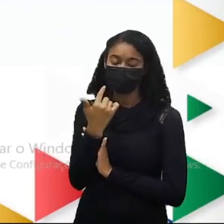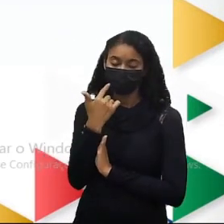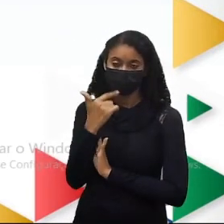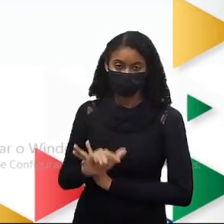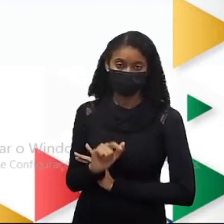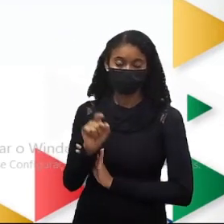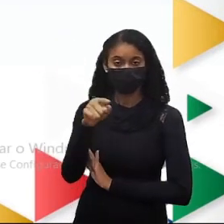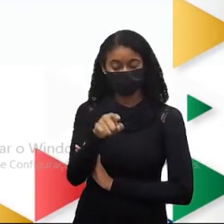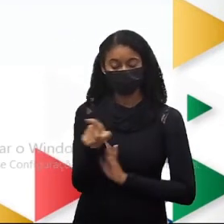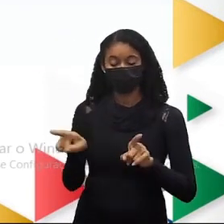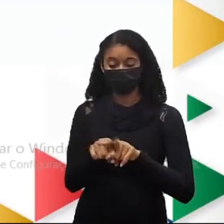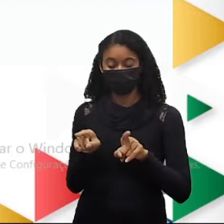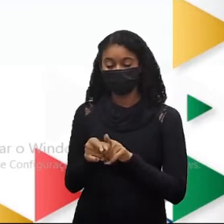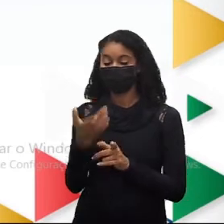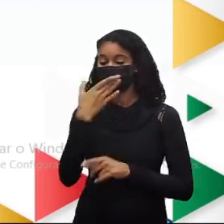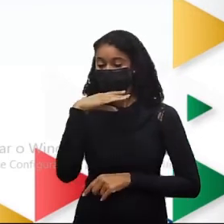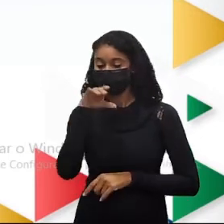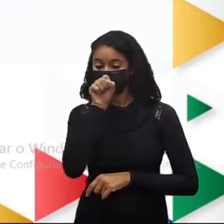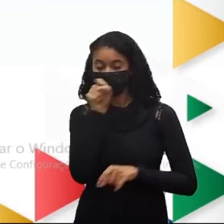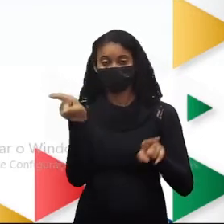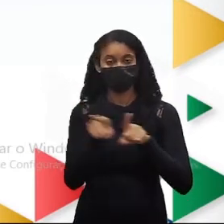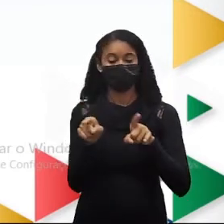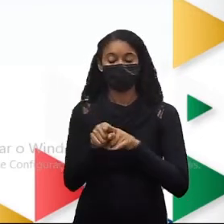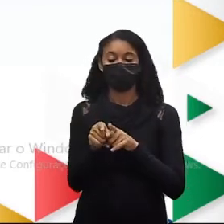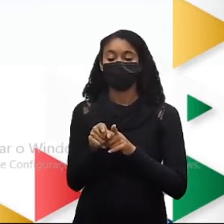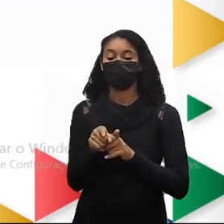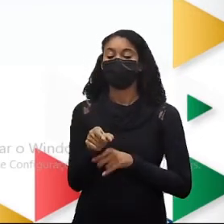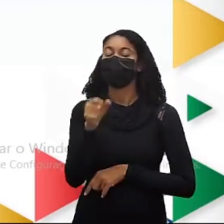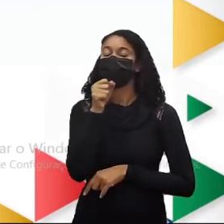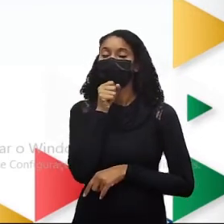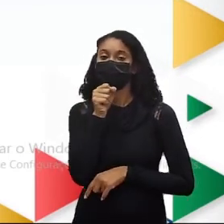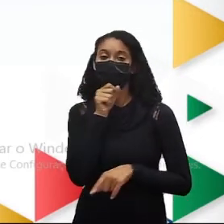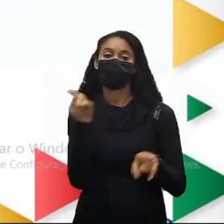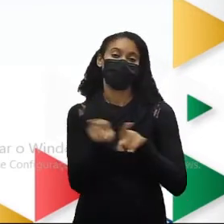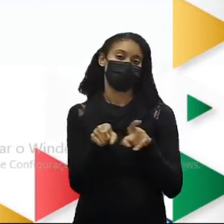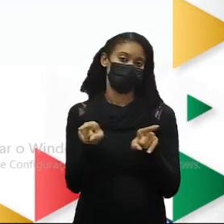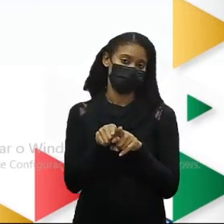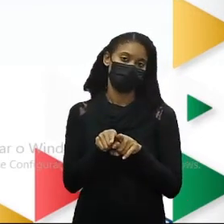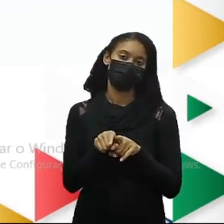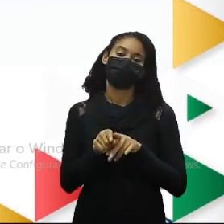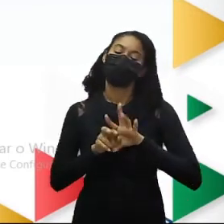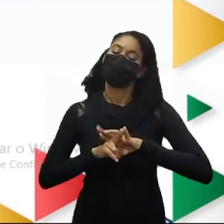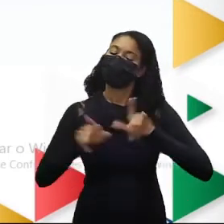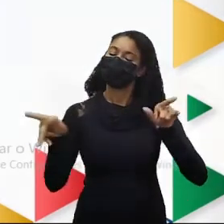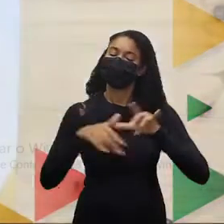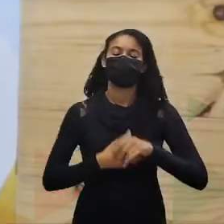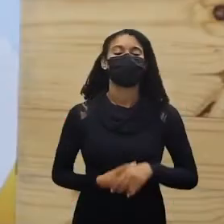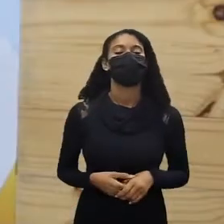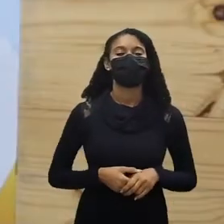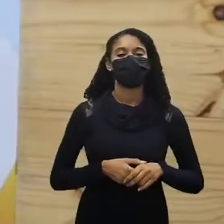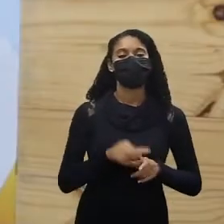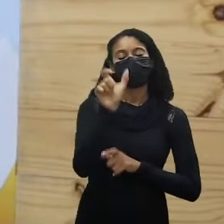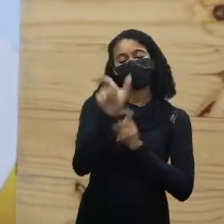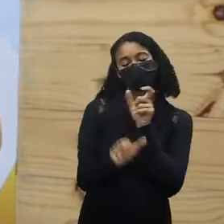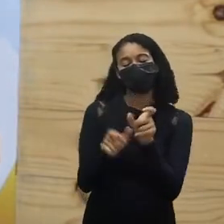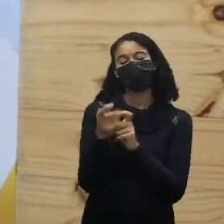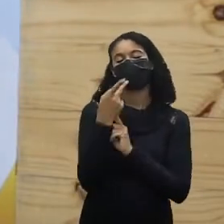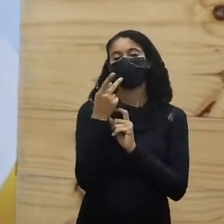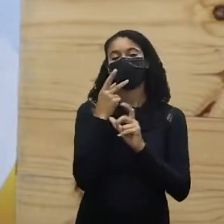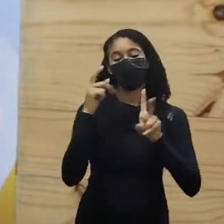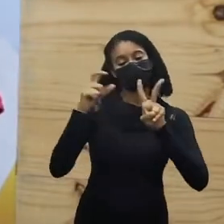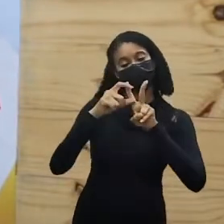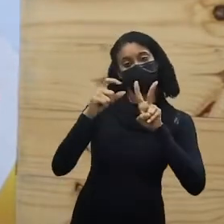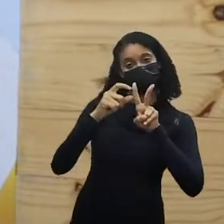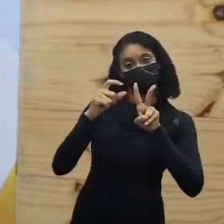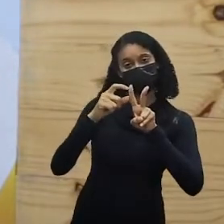seu avô ou bisavô também, vejam que as gerações possuem o quê? Vocábulos